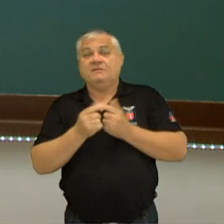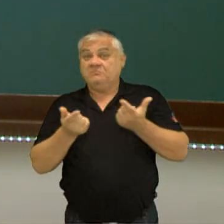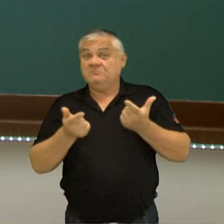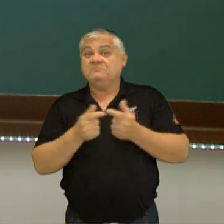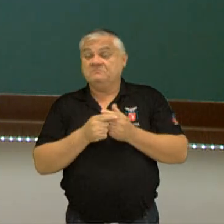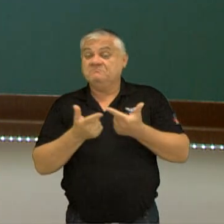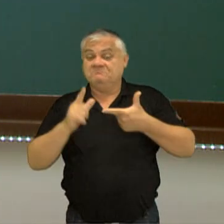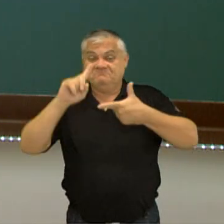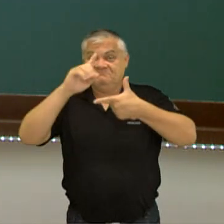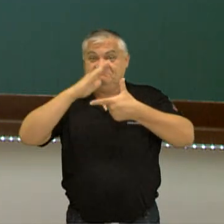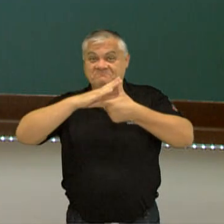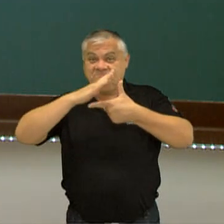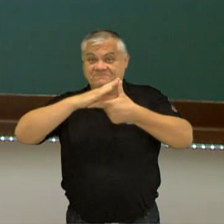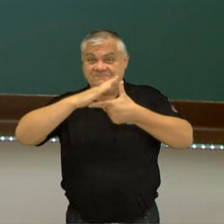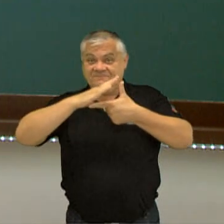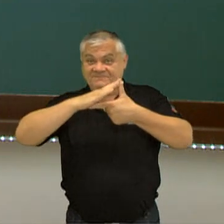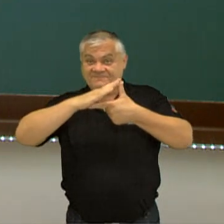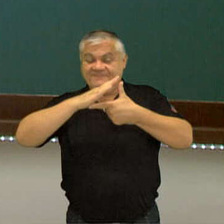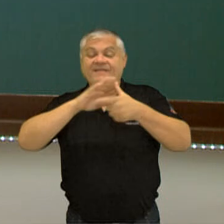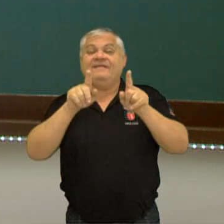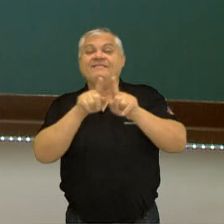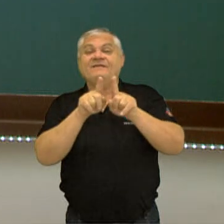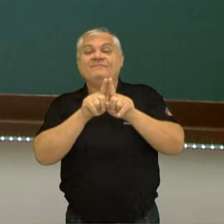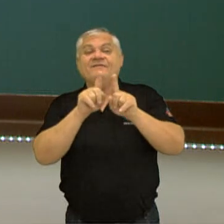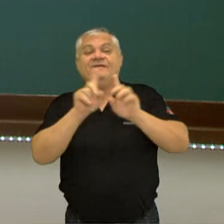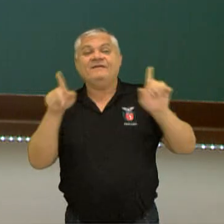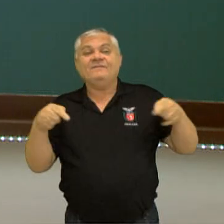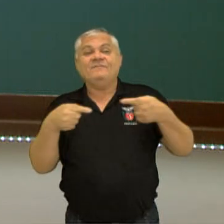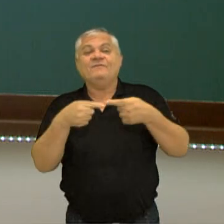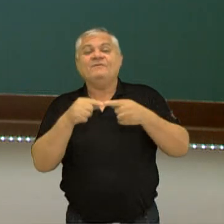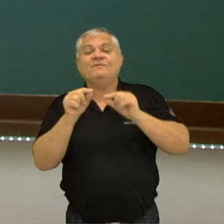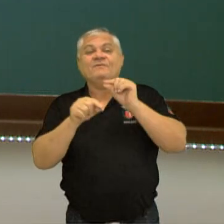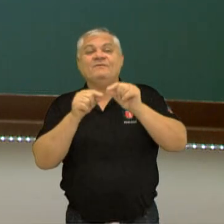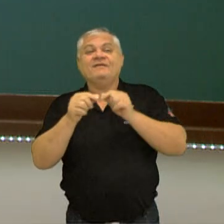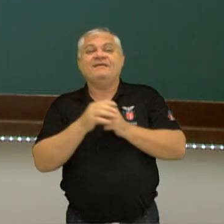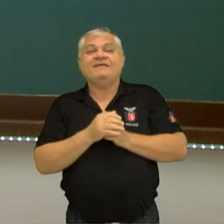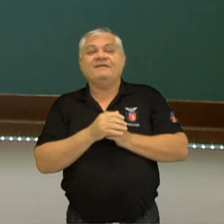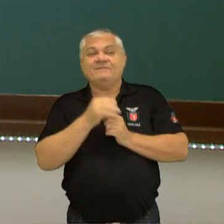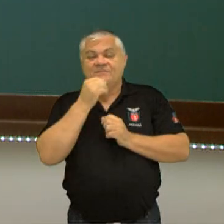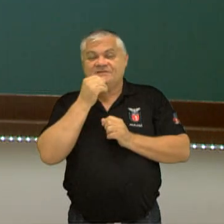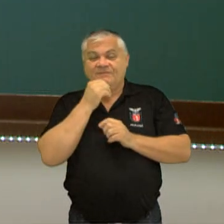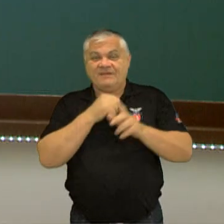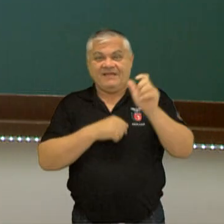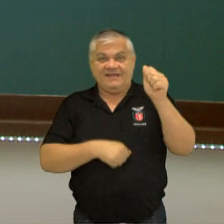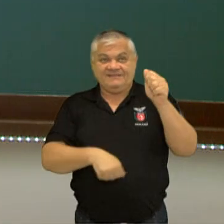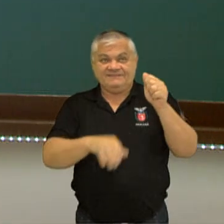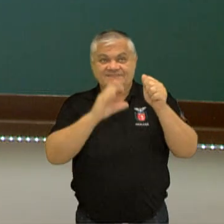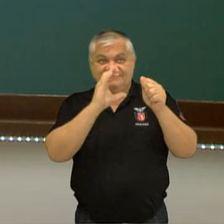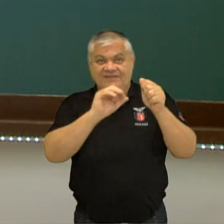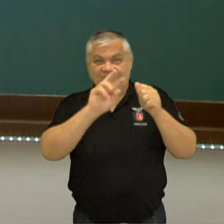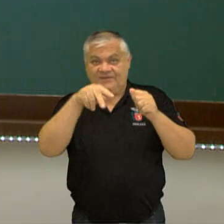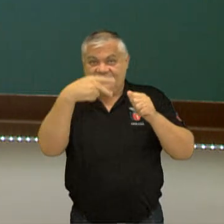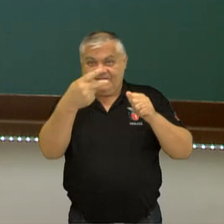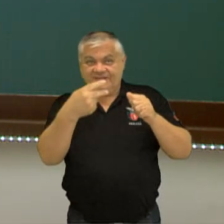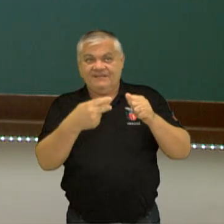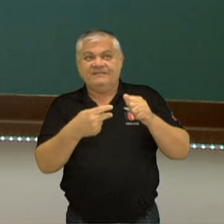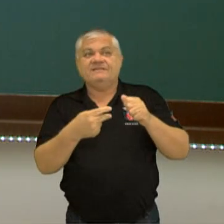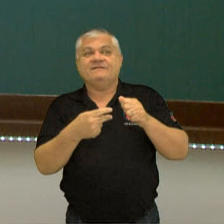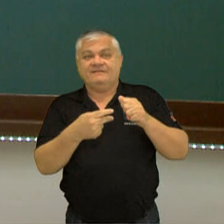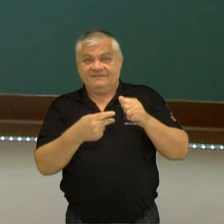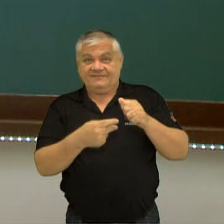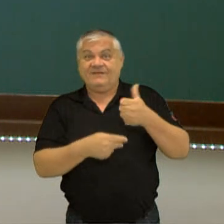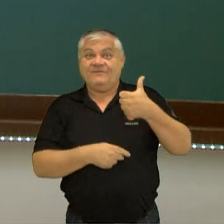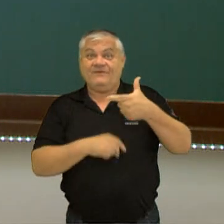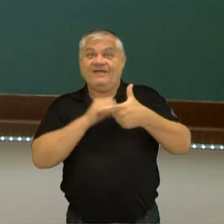de Pitágoras e trazer para a nossa circunferência trigonométrica de que AC ao quadrado,